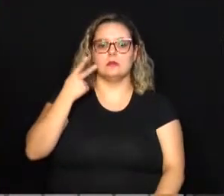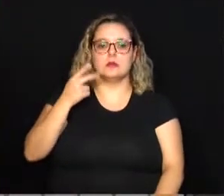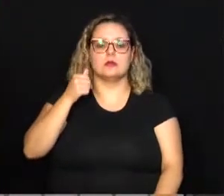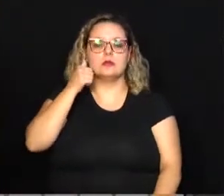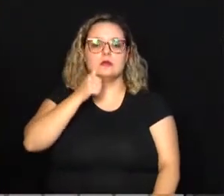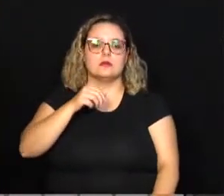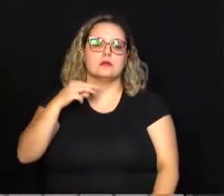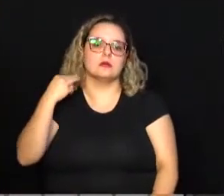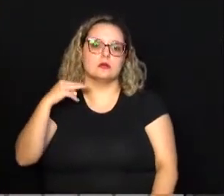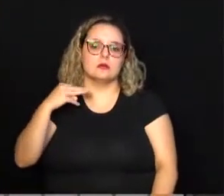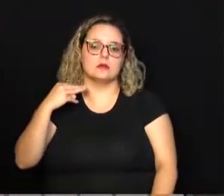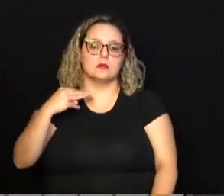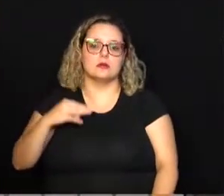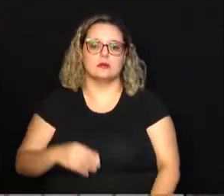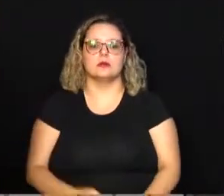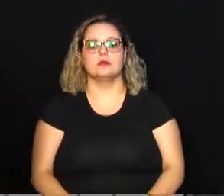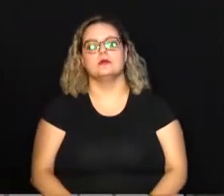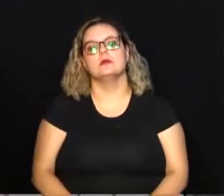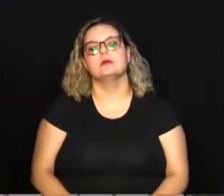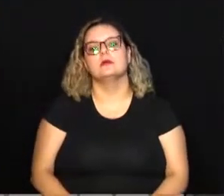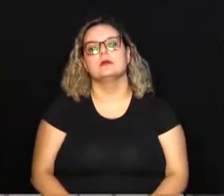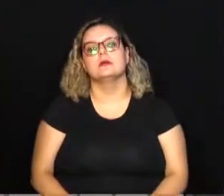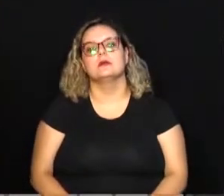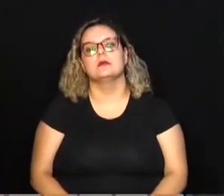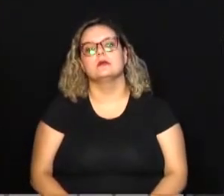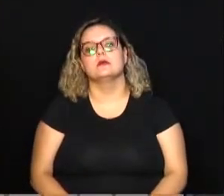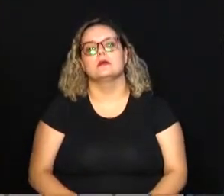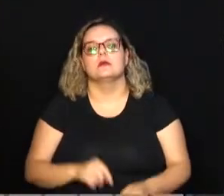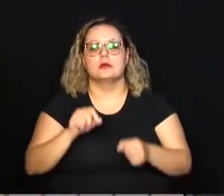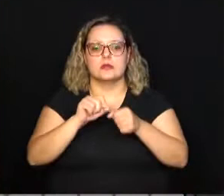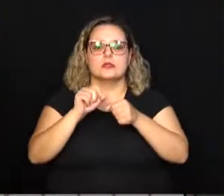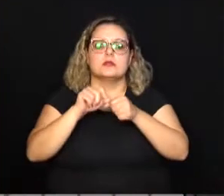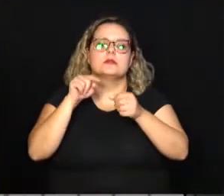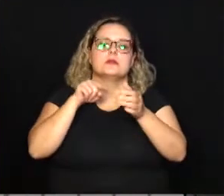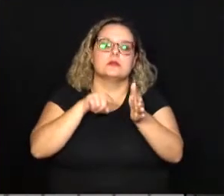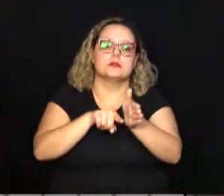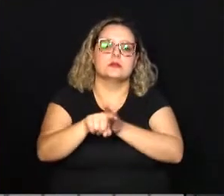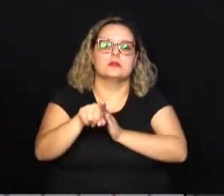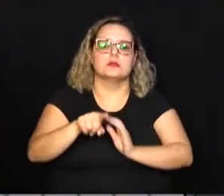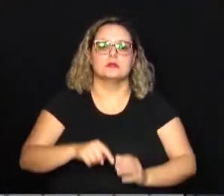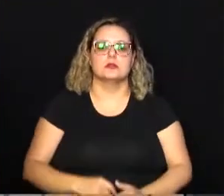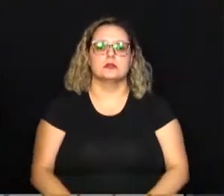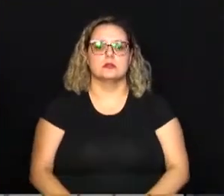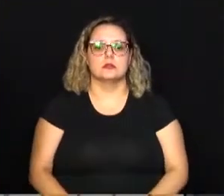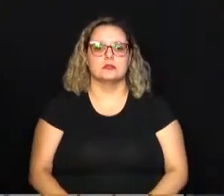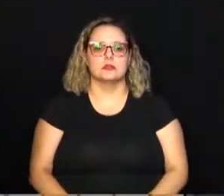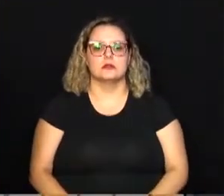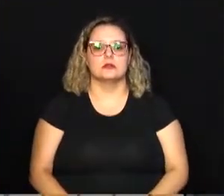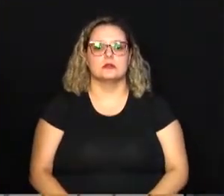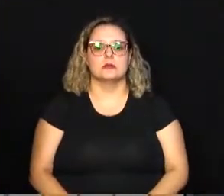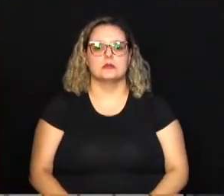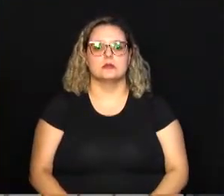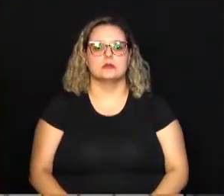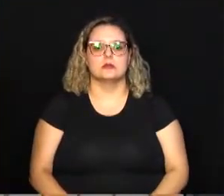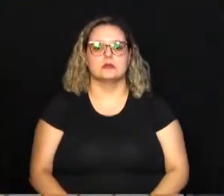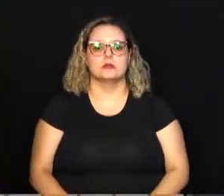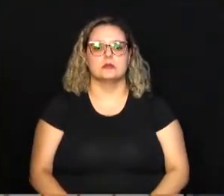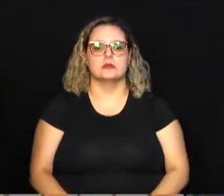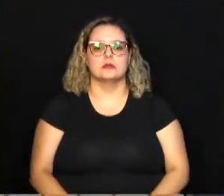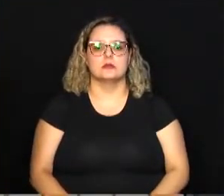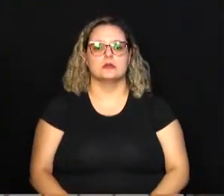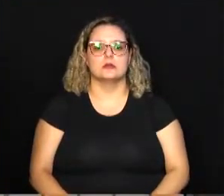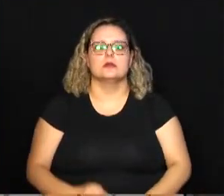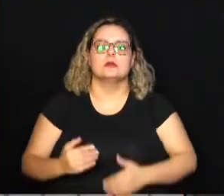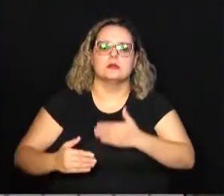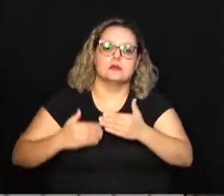ela possa fazer as suas perguntas e o presidente, aí já na sequência,